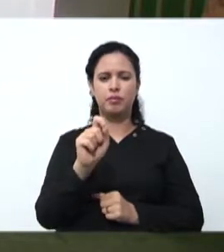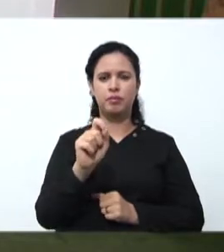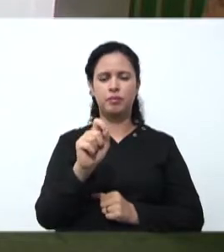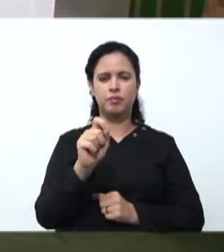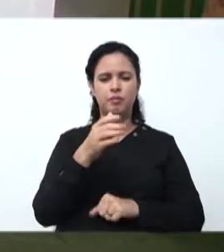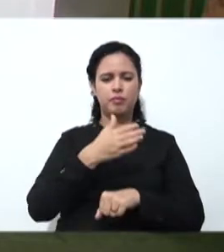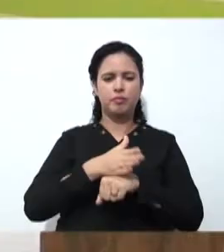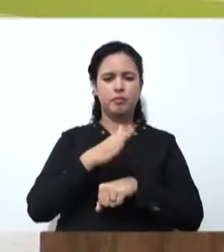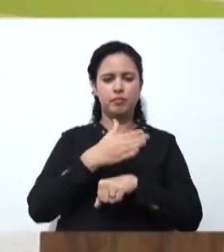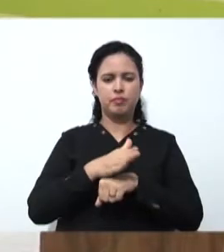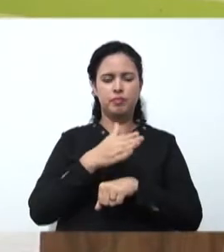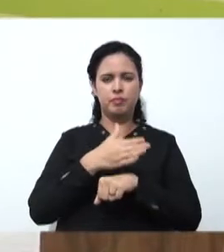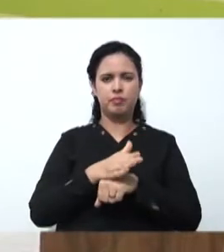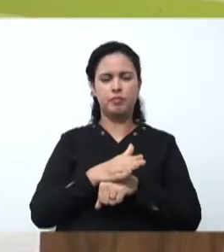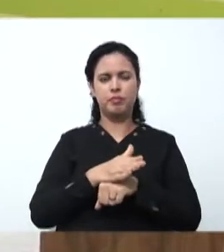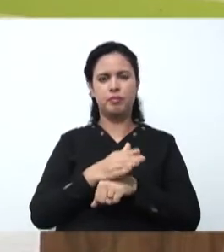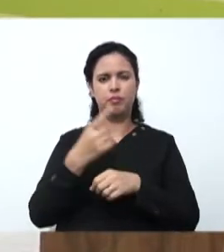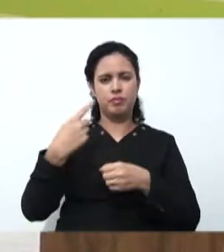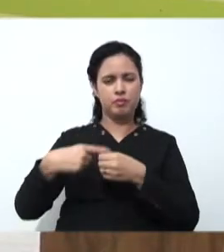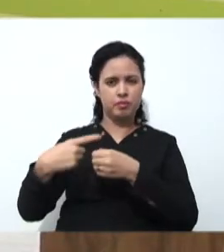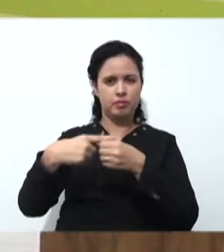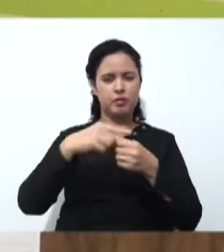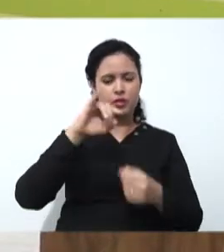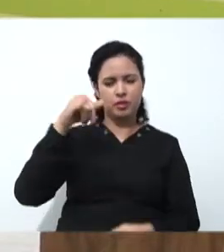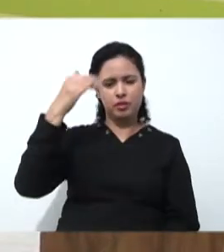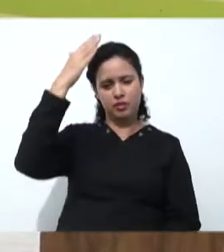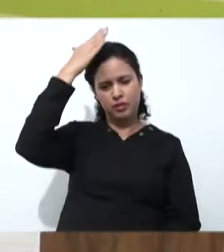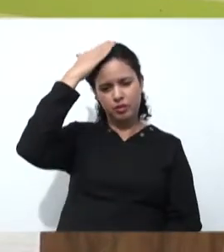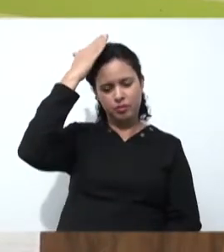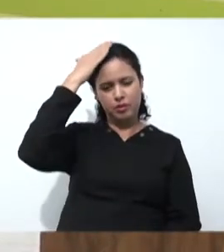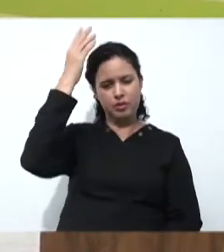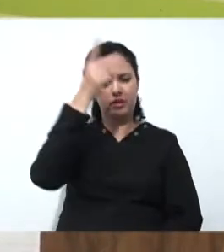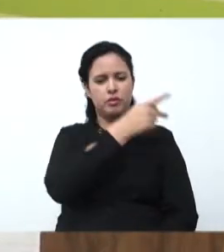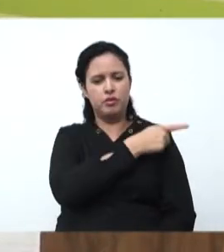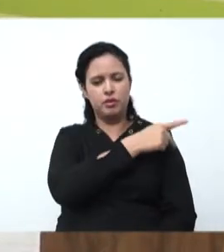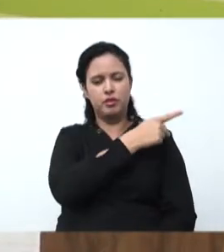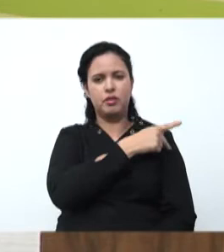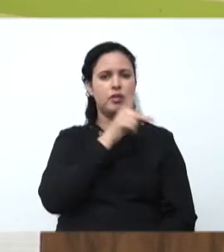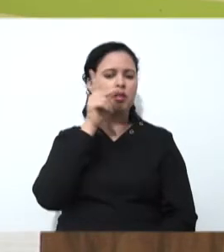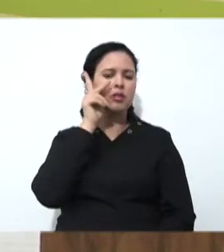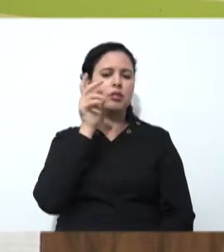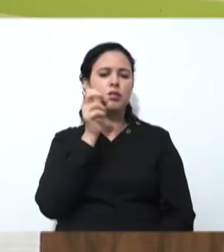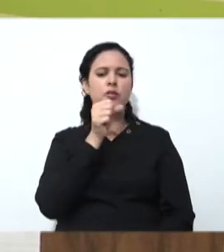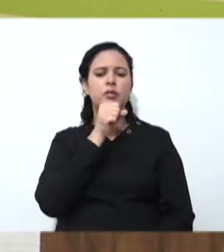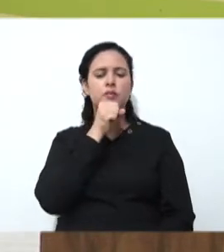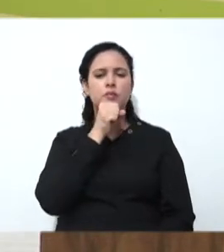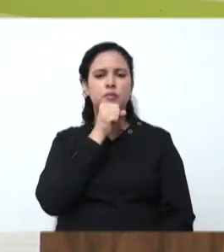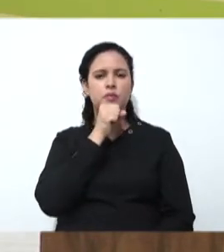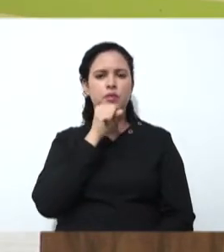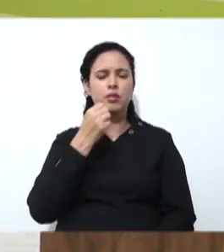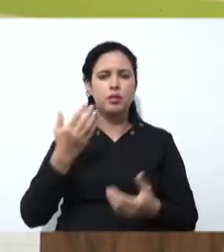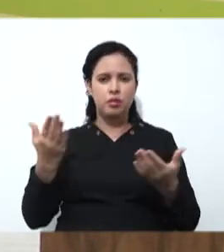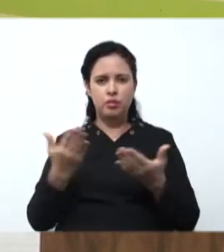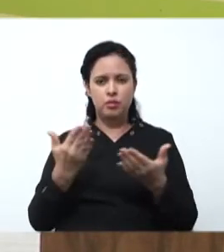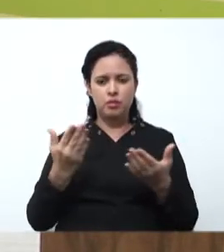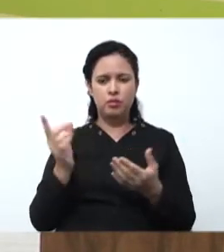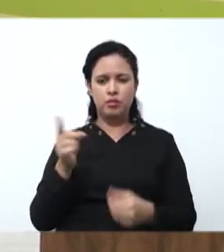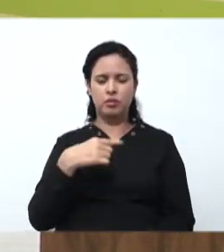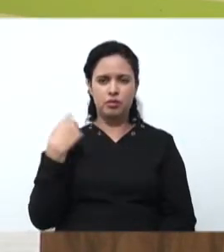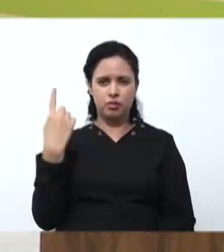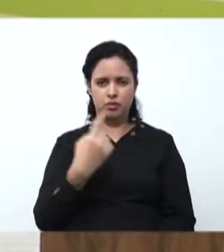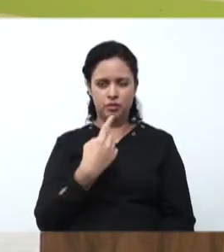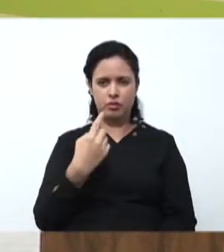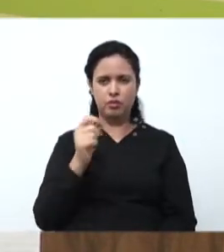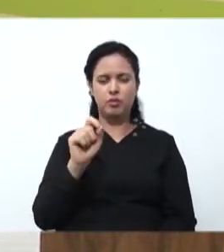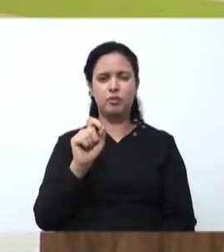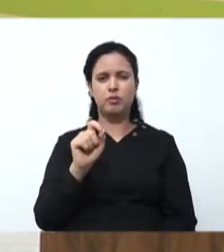prática em cidades como Ji-Paraná, Vilhena, não é, Porto Velho. Recentemente nós